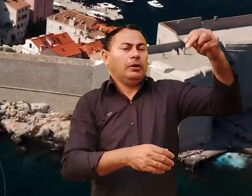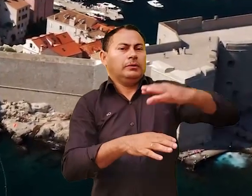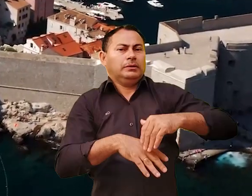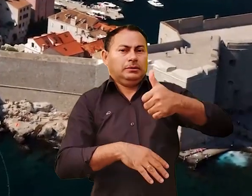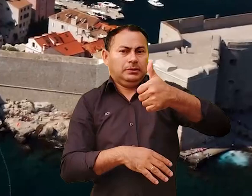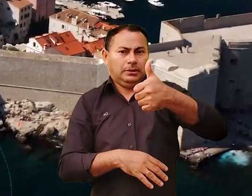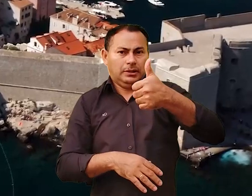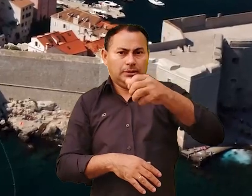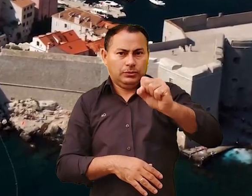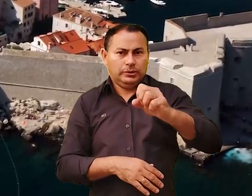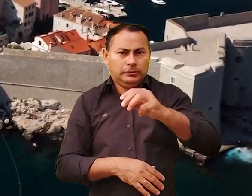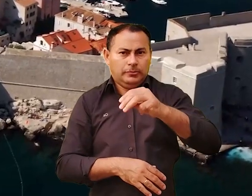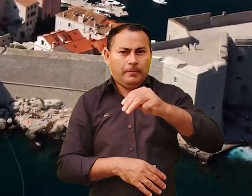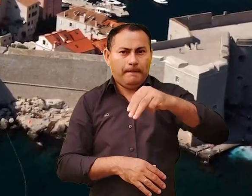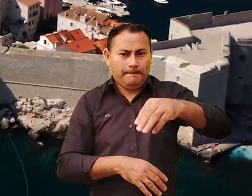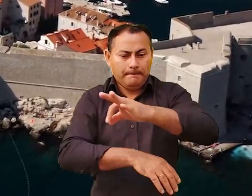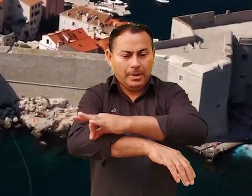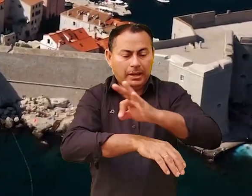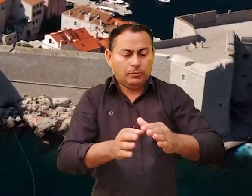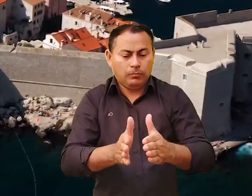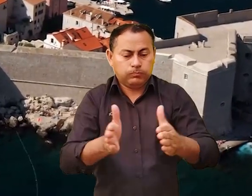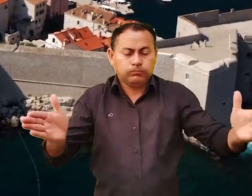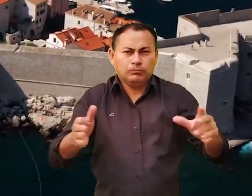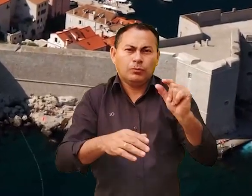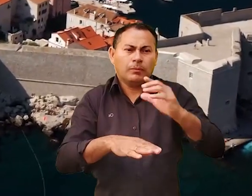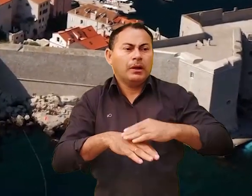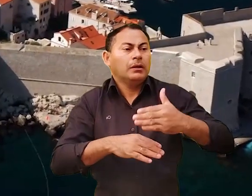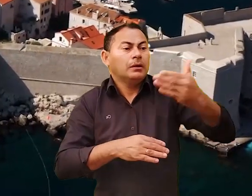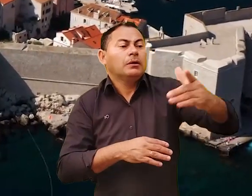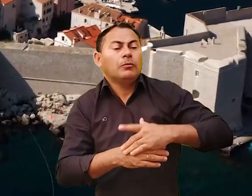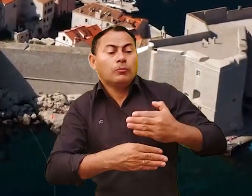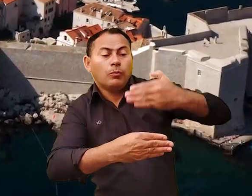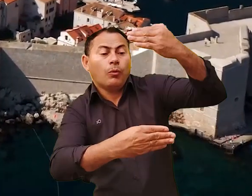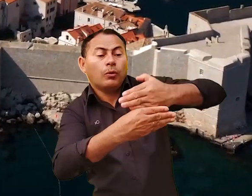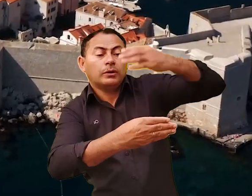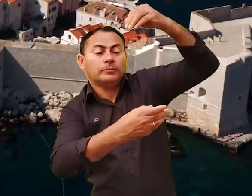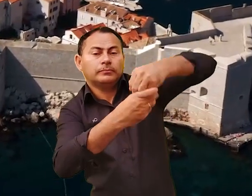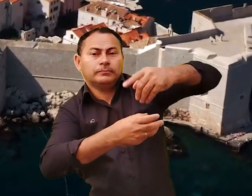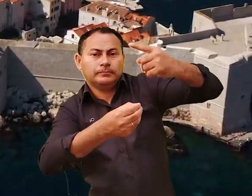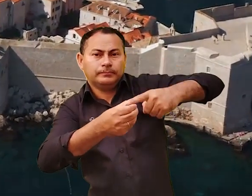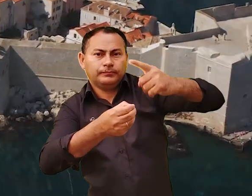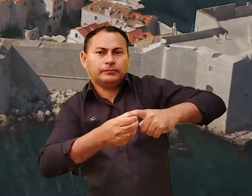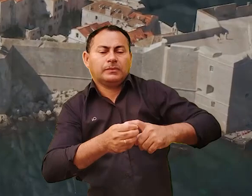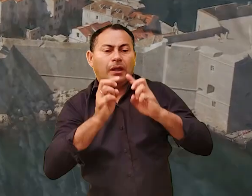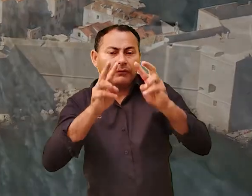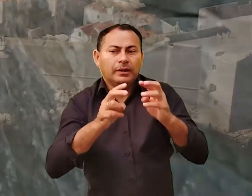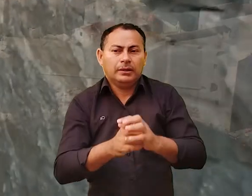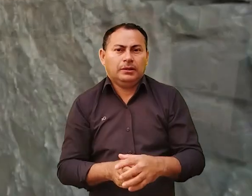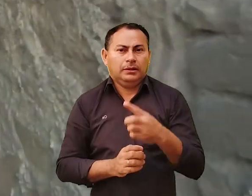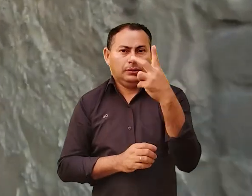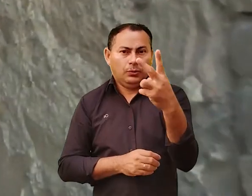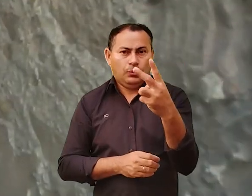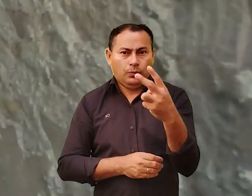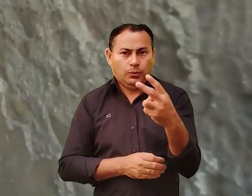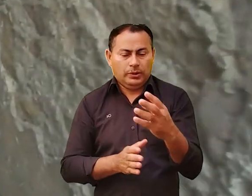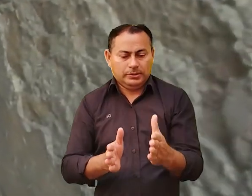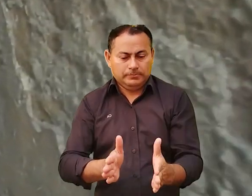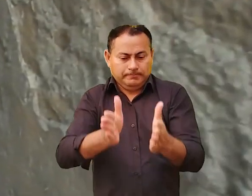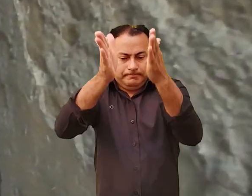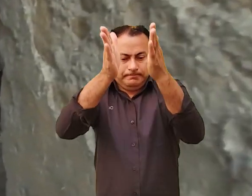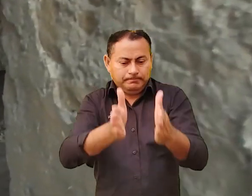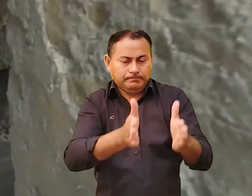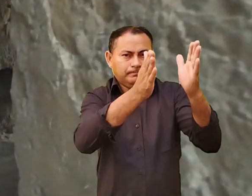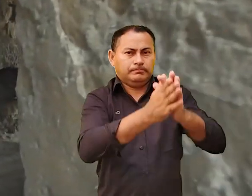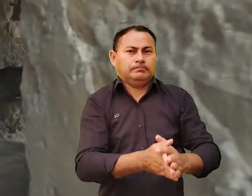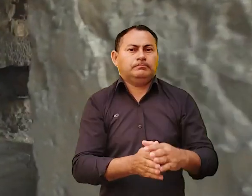de 18 metros de espessura. Um pouco mais além havia o muro interior da cidade, que consistia de 2 paredes paralelas